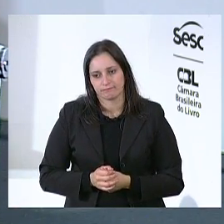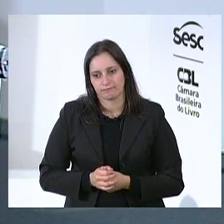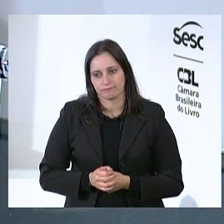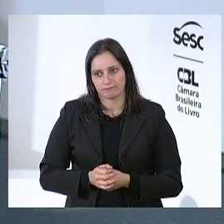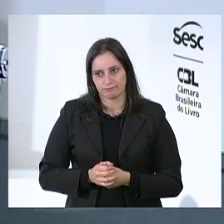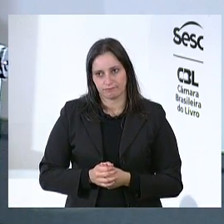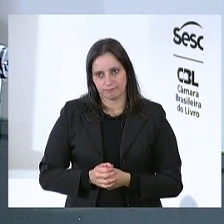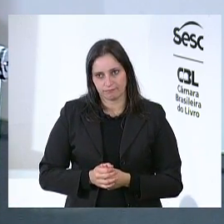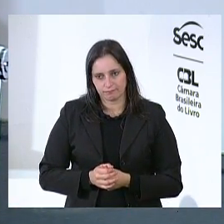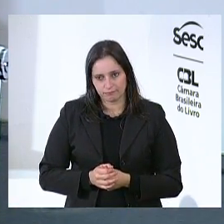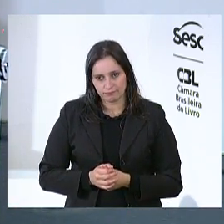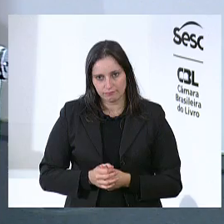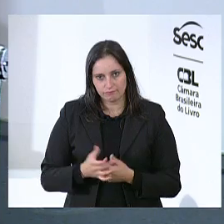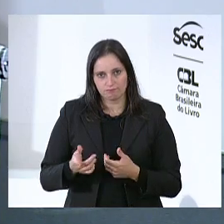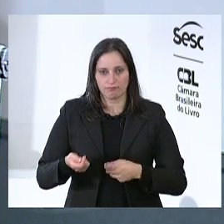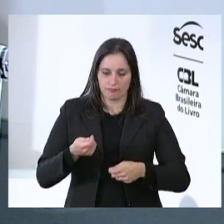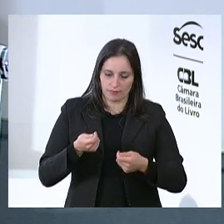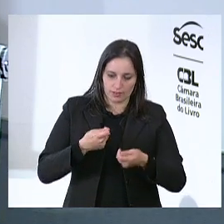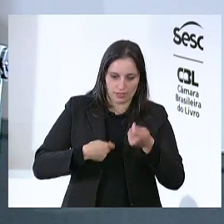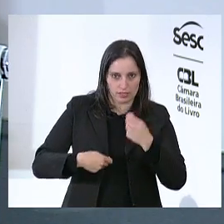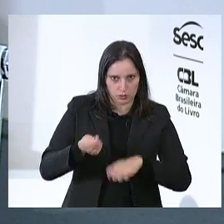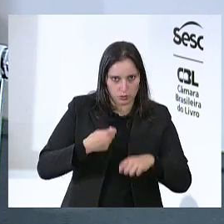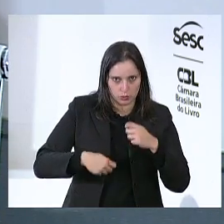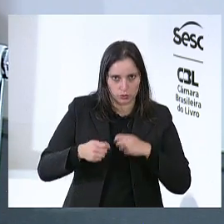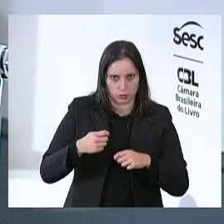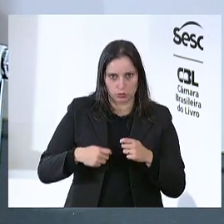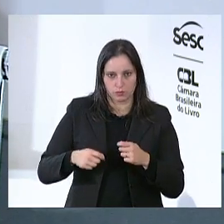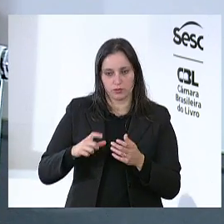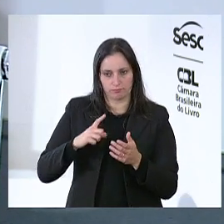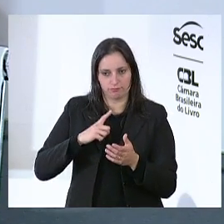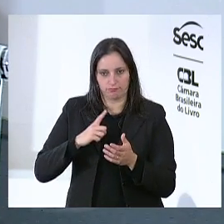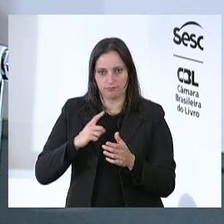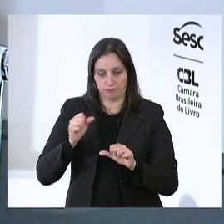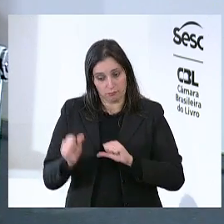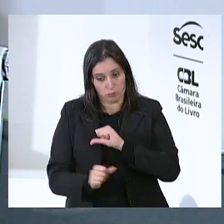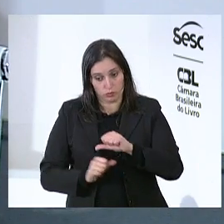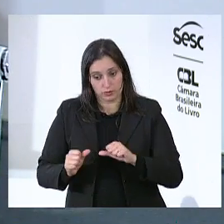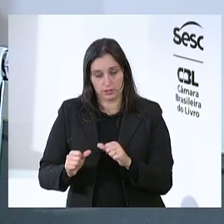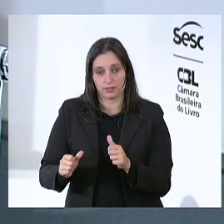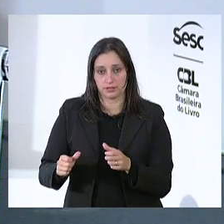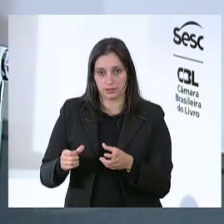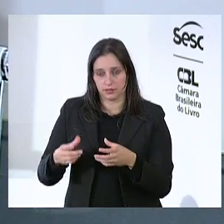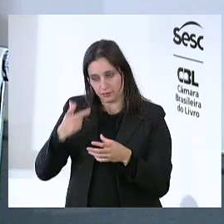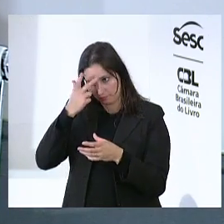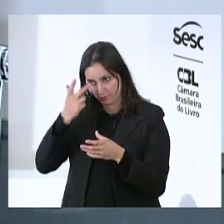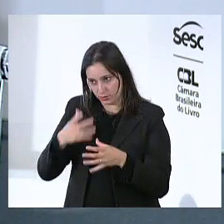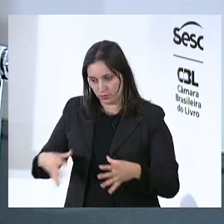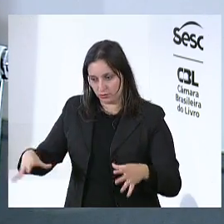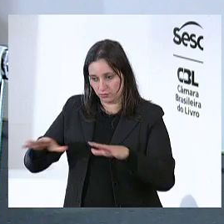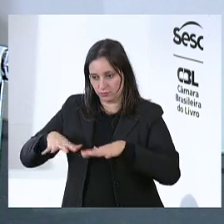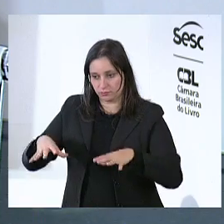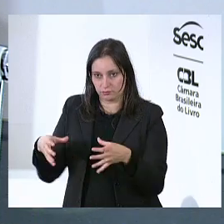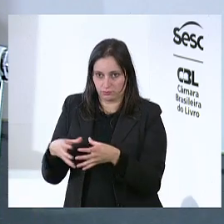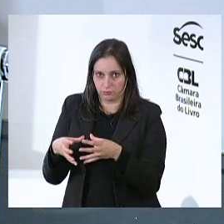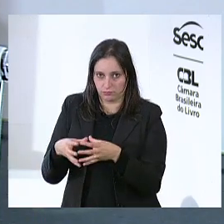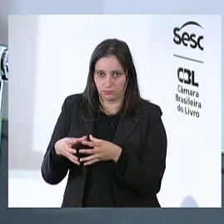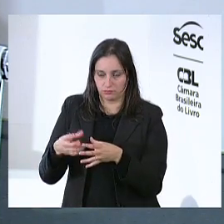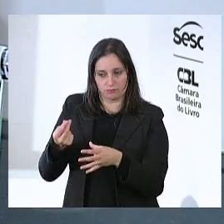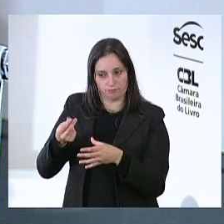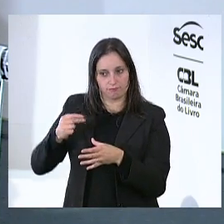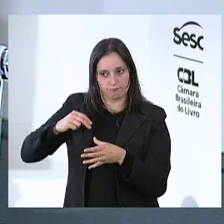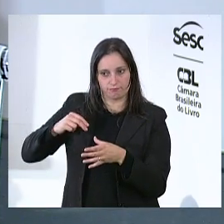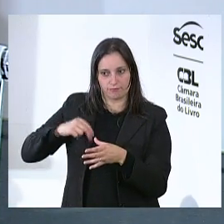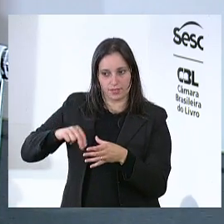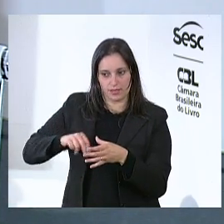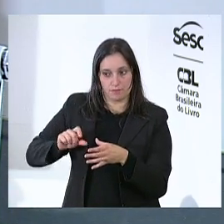Não houve milagre econômico, houve milagre para uma classe média. Se esgotou essa fase, automóvel, geladeira, televisão, apartamento e